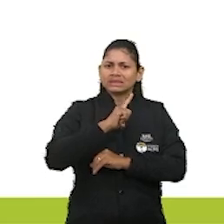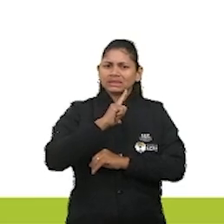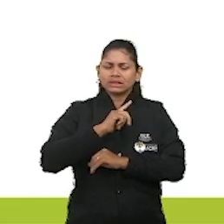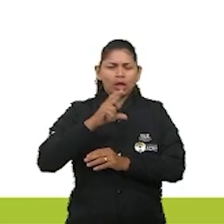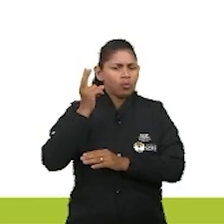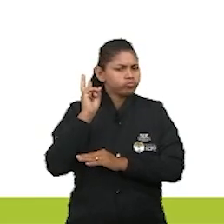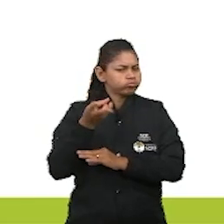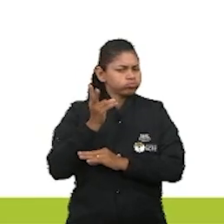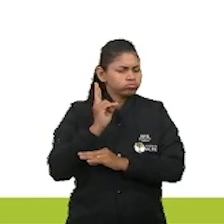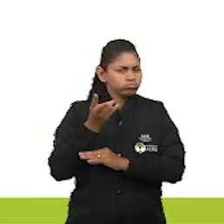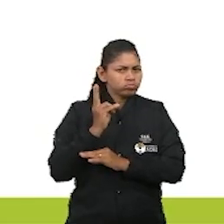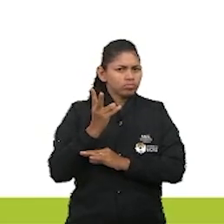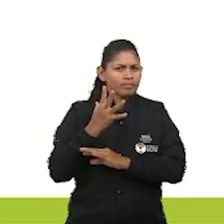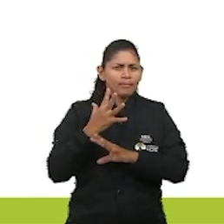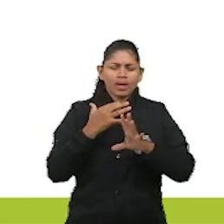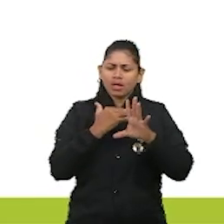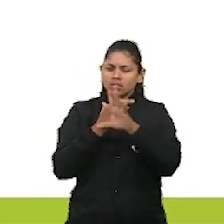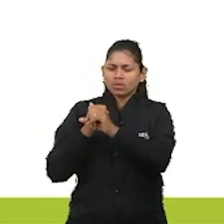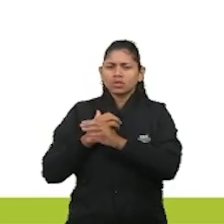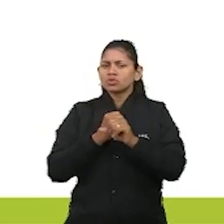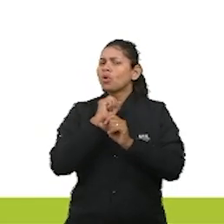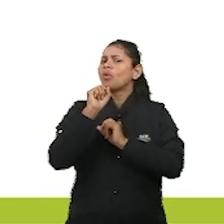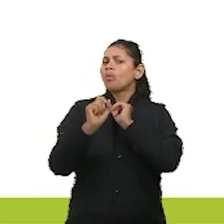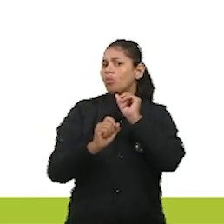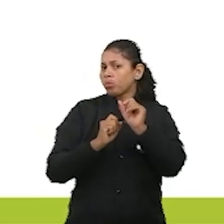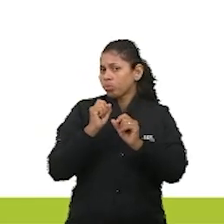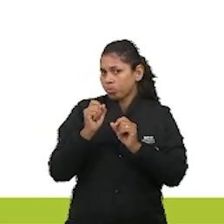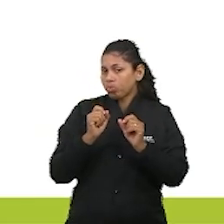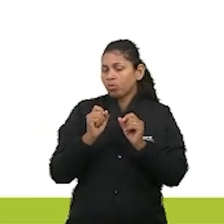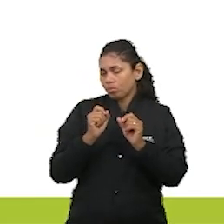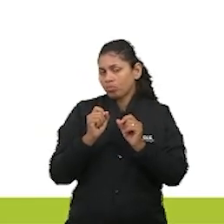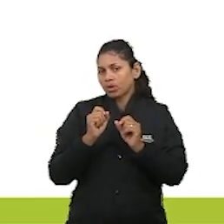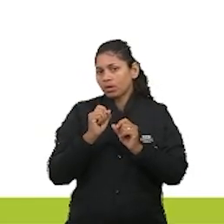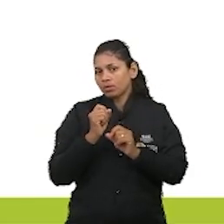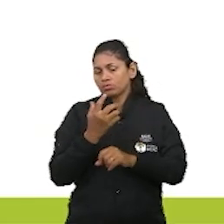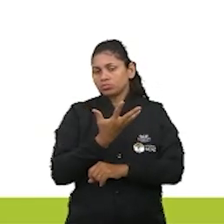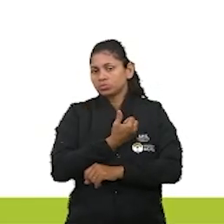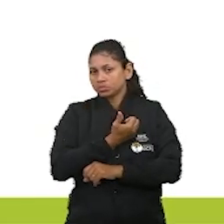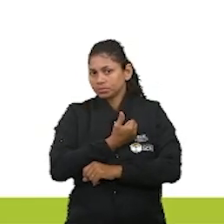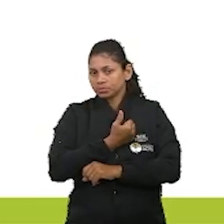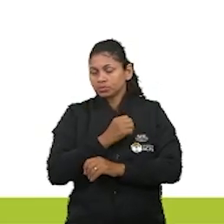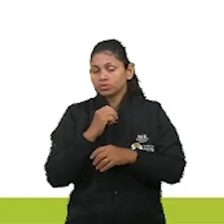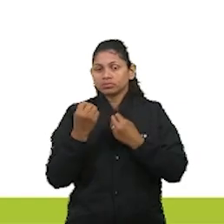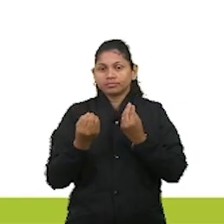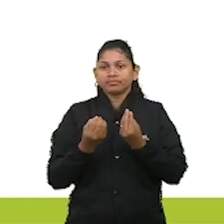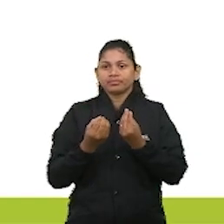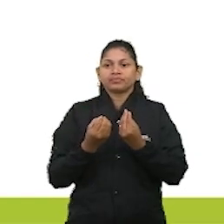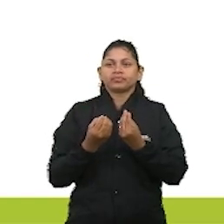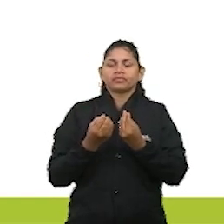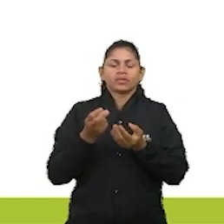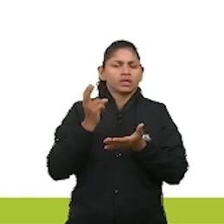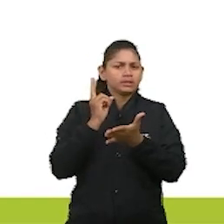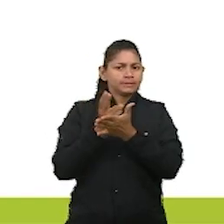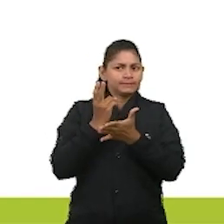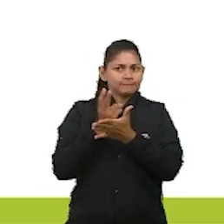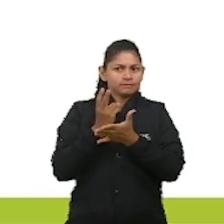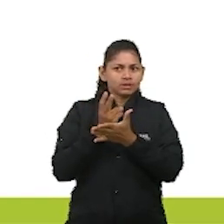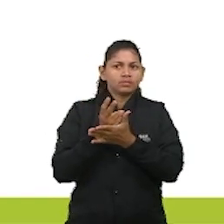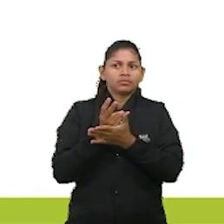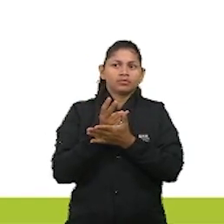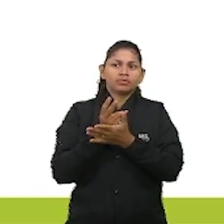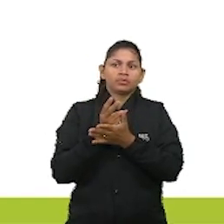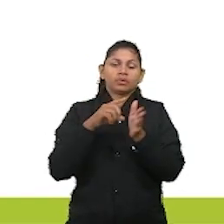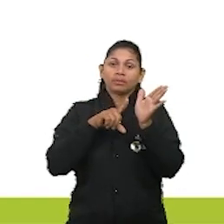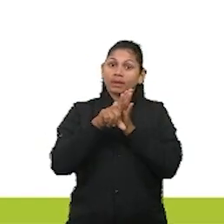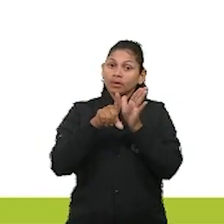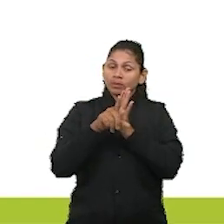pela pergunta, porque aí você já vai ver, você vai retirar os dados naquilo que você quer a resposta. Ele está falando de corrente. Nesse